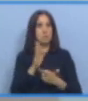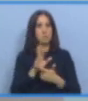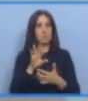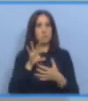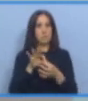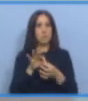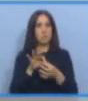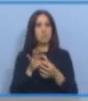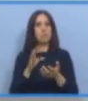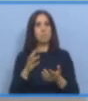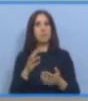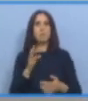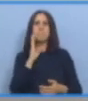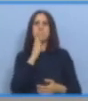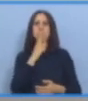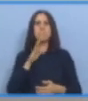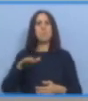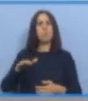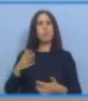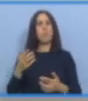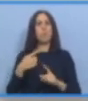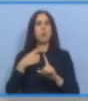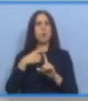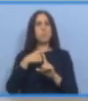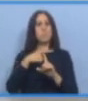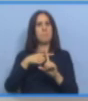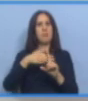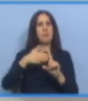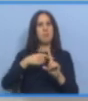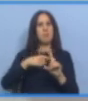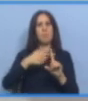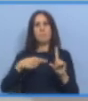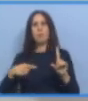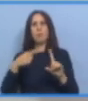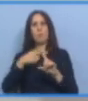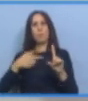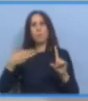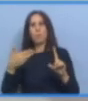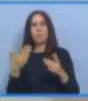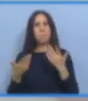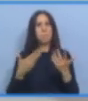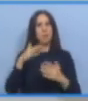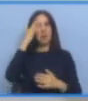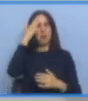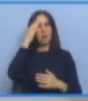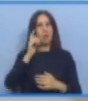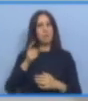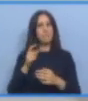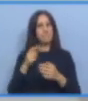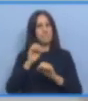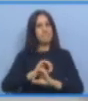para o relativizar ou aumentar meio grau ou 1 grau. Que conjunto de mitos são esses e que interessa desmontar?